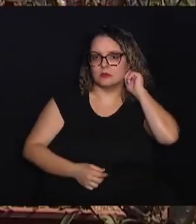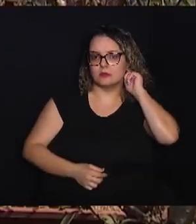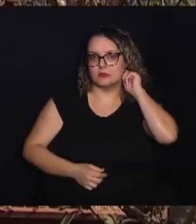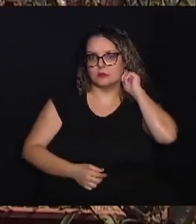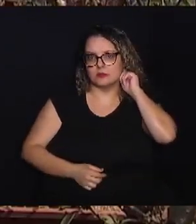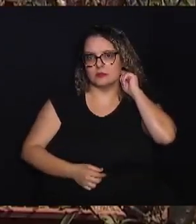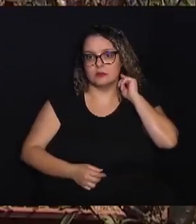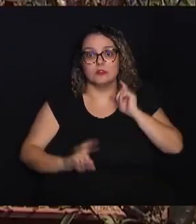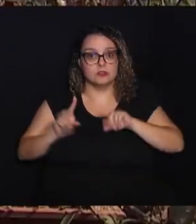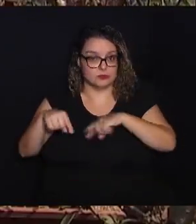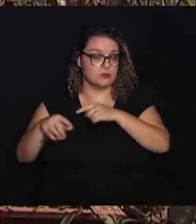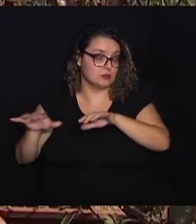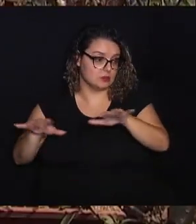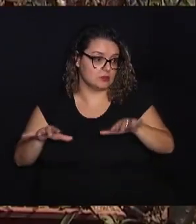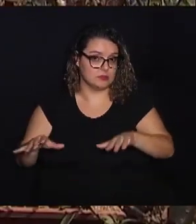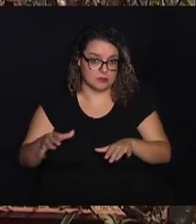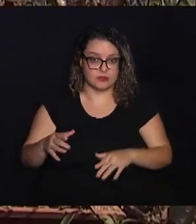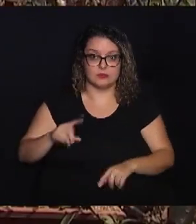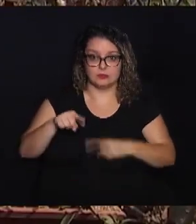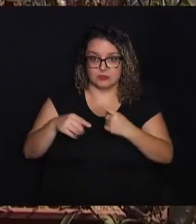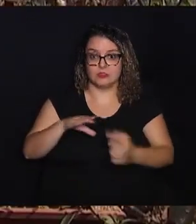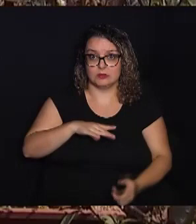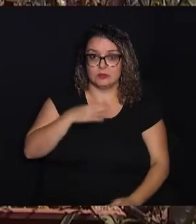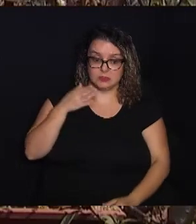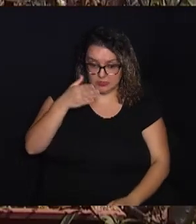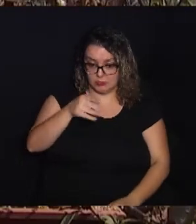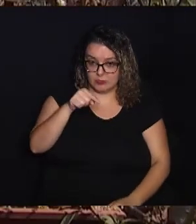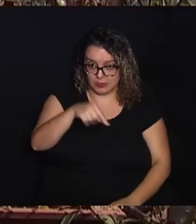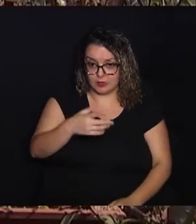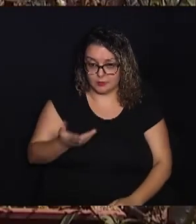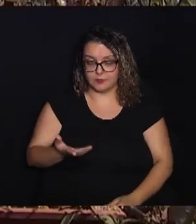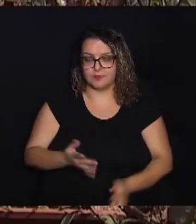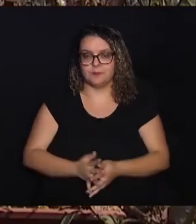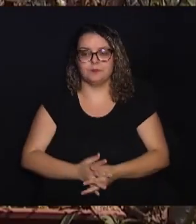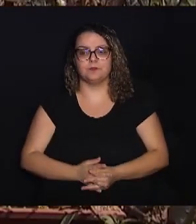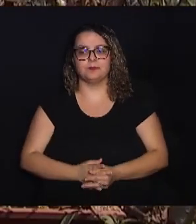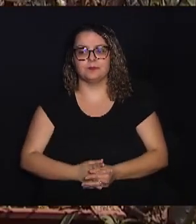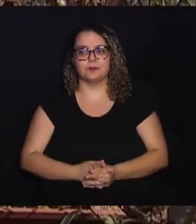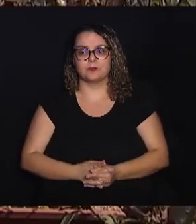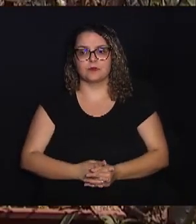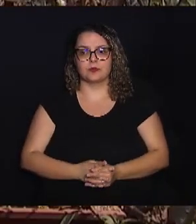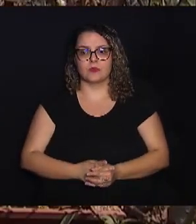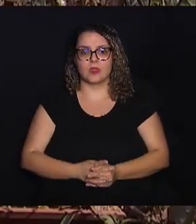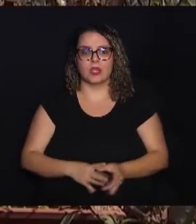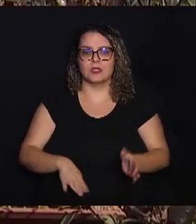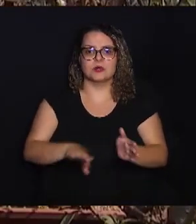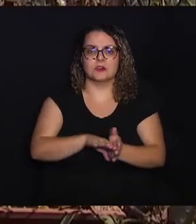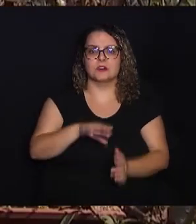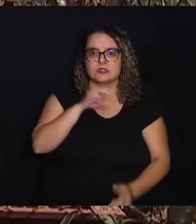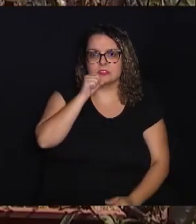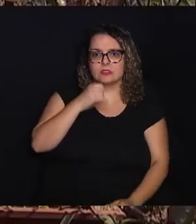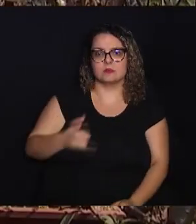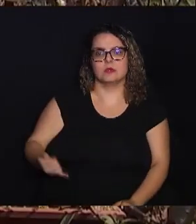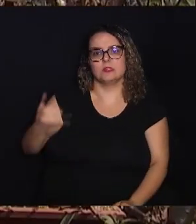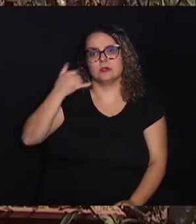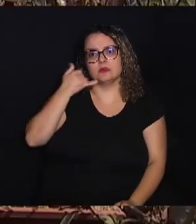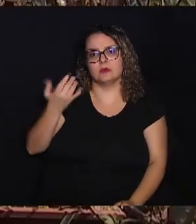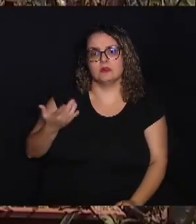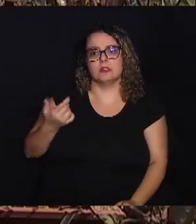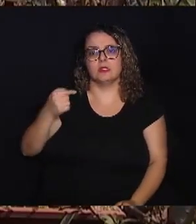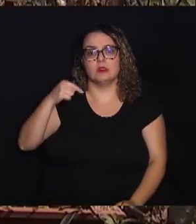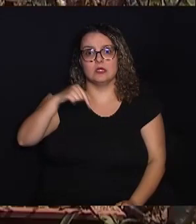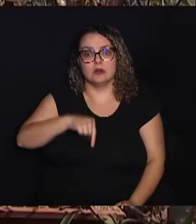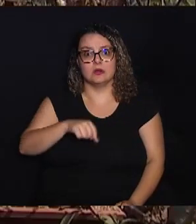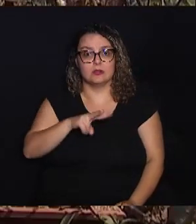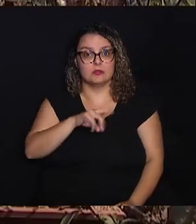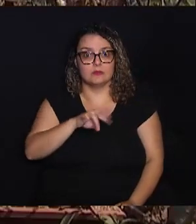até de outras regiões, de outras cidades iam lá, aí as pessoas chegavam lá de sábado, ligavam para mim, falaram, tô aqui no São Oliveira,